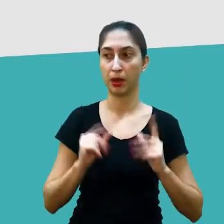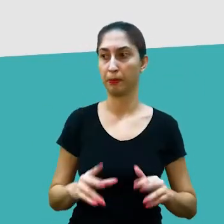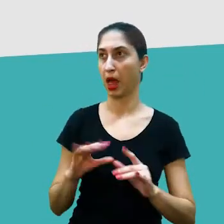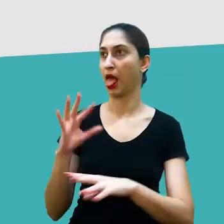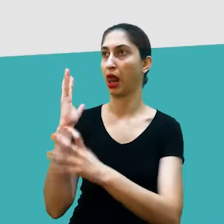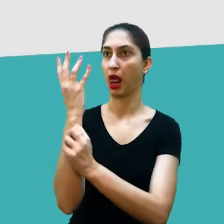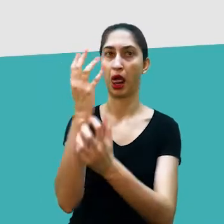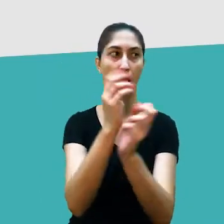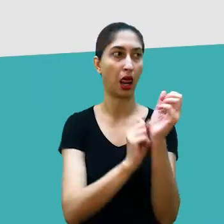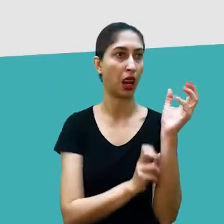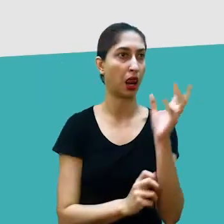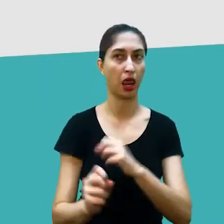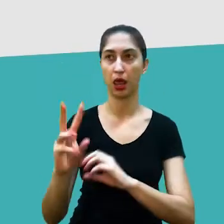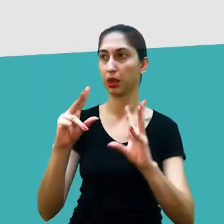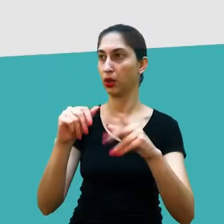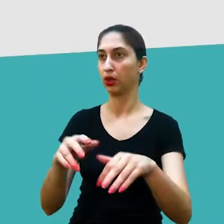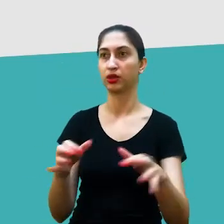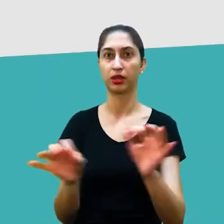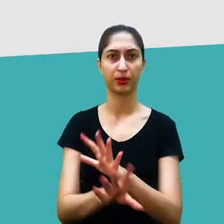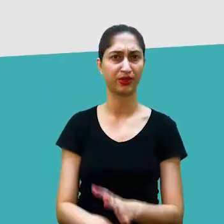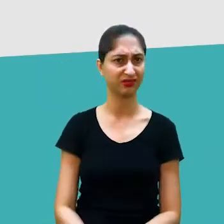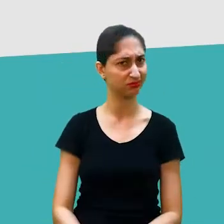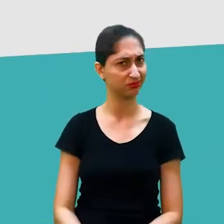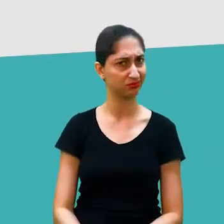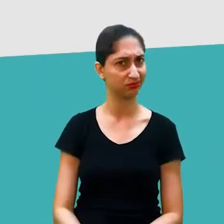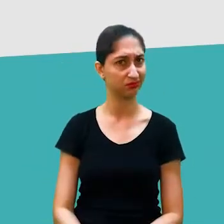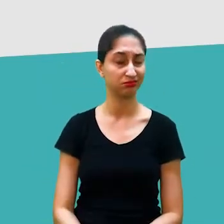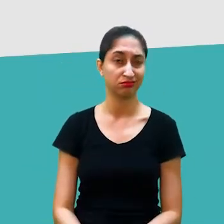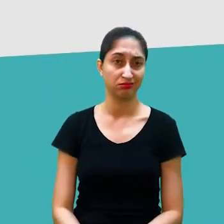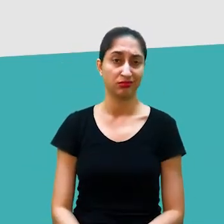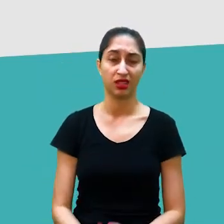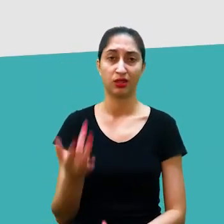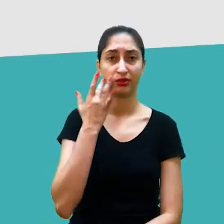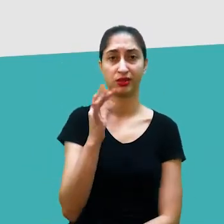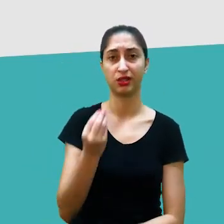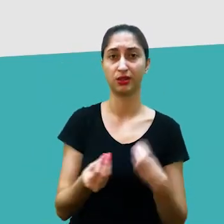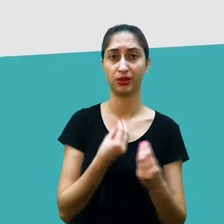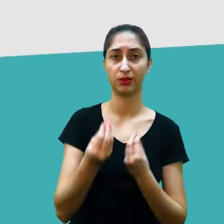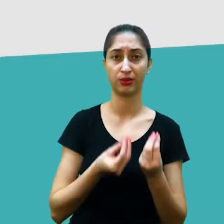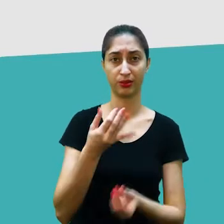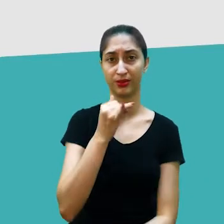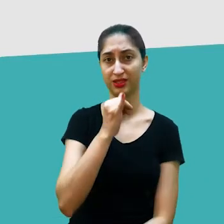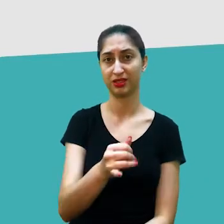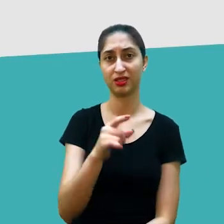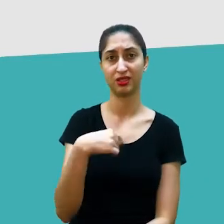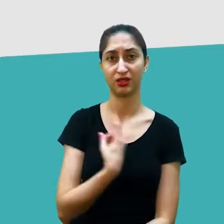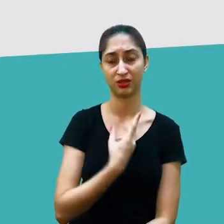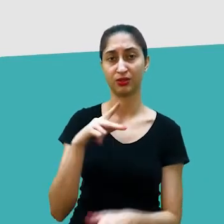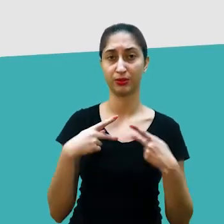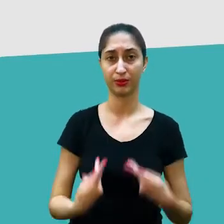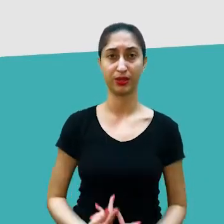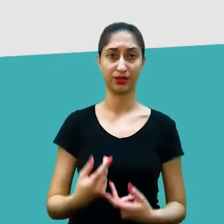nossa aflição, na nossa, sei lá como a gente poderia chamar essa força destruidora que o ser